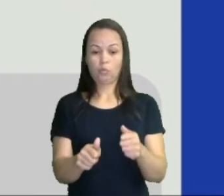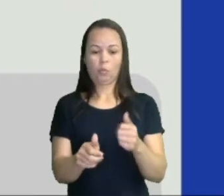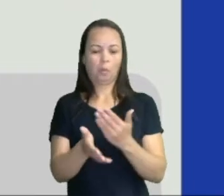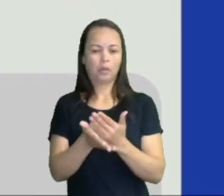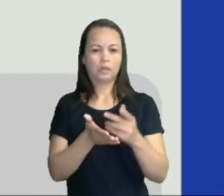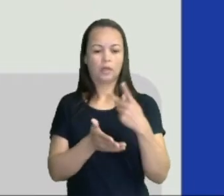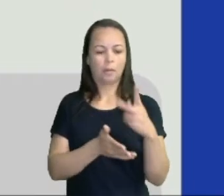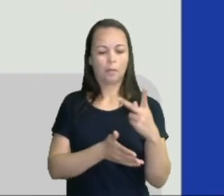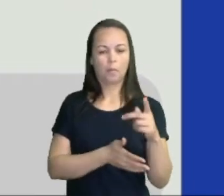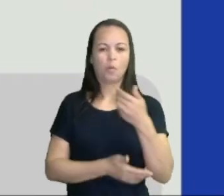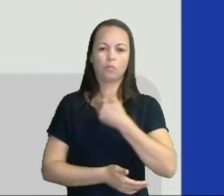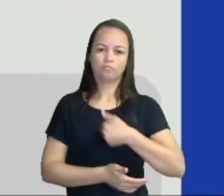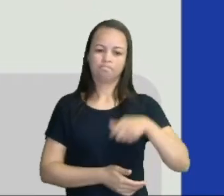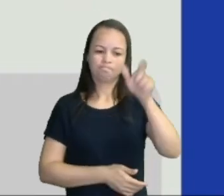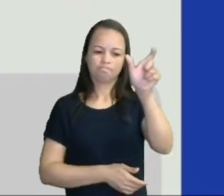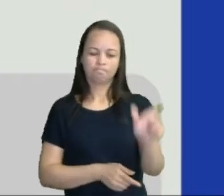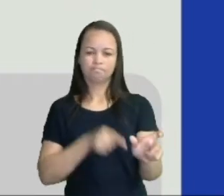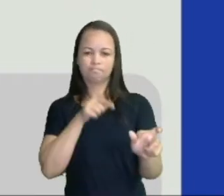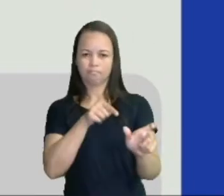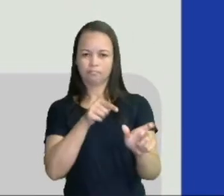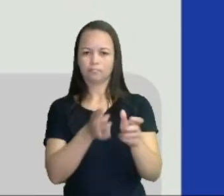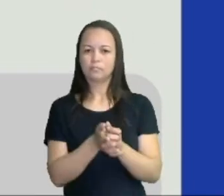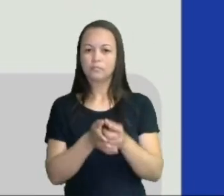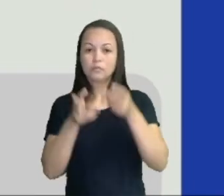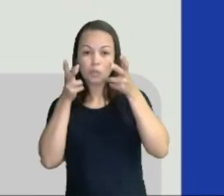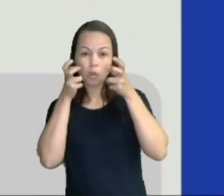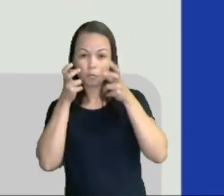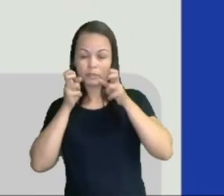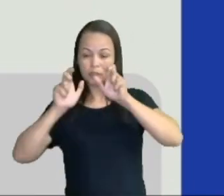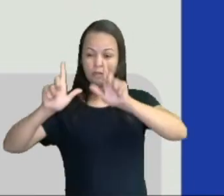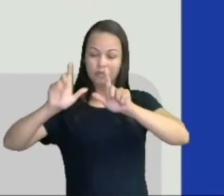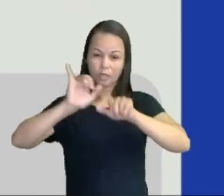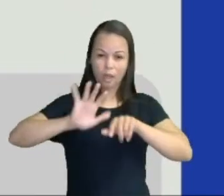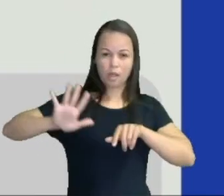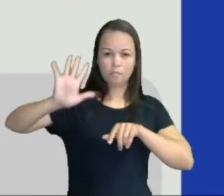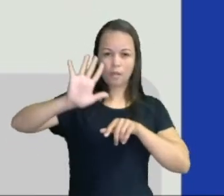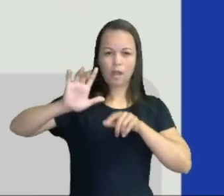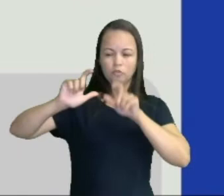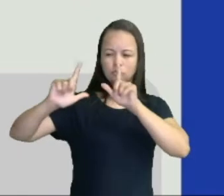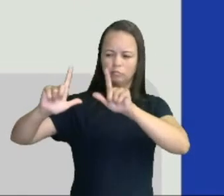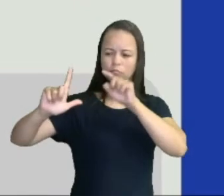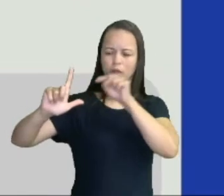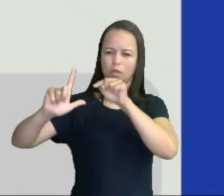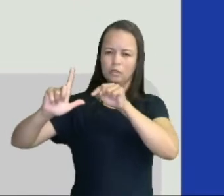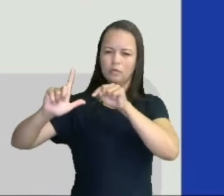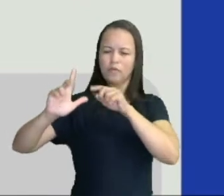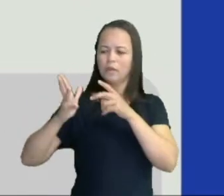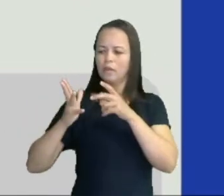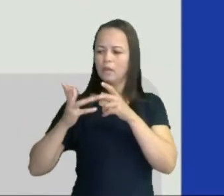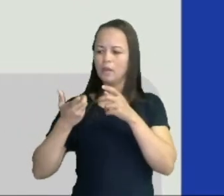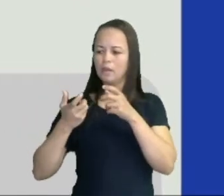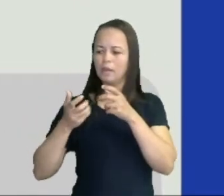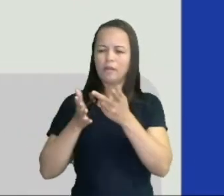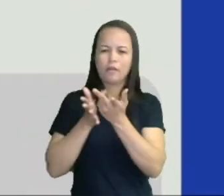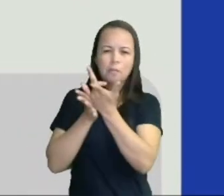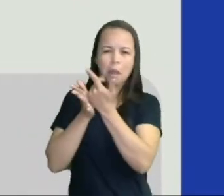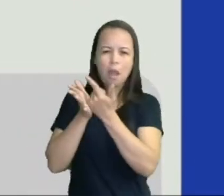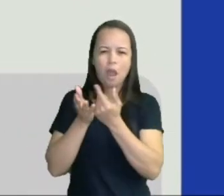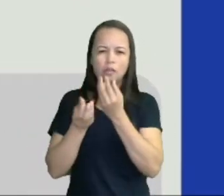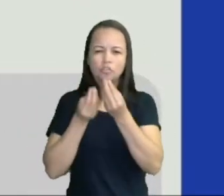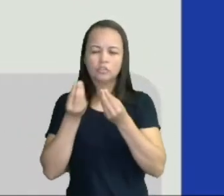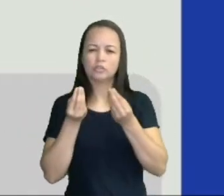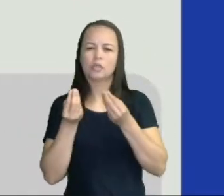passaria por ele. Observem que na imagem a gente consegue ver figuras que remetem